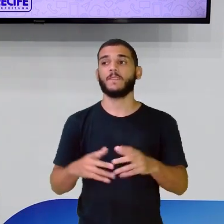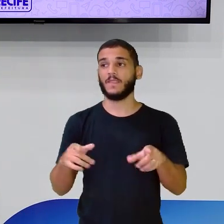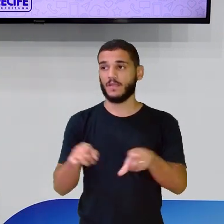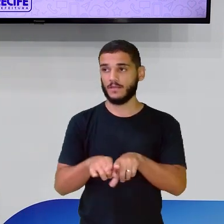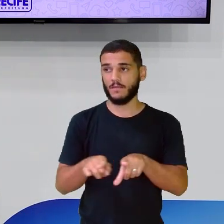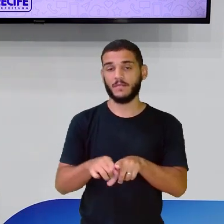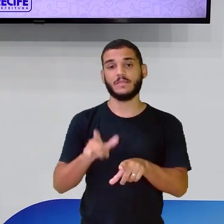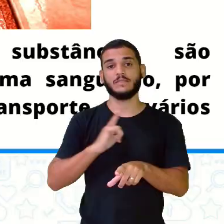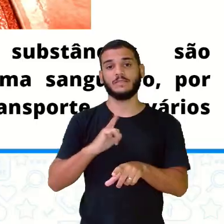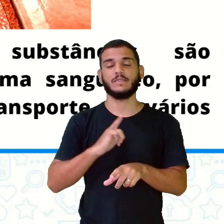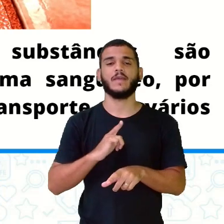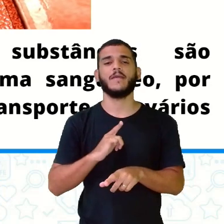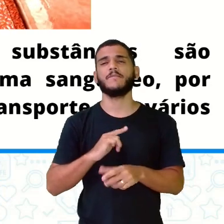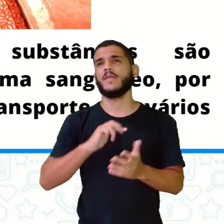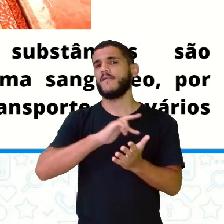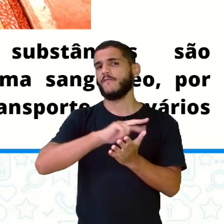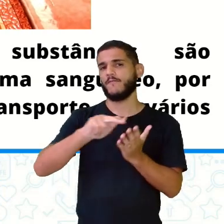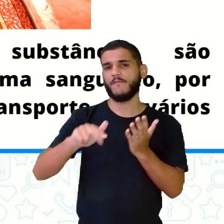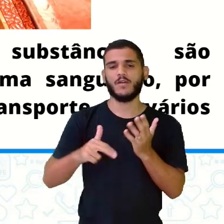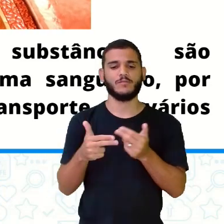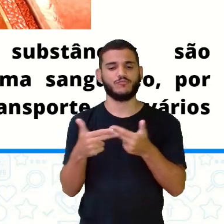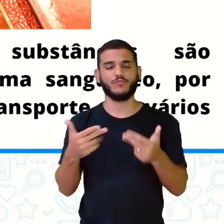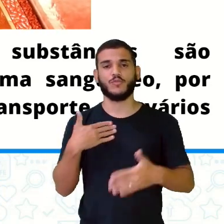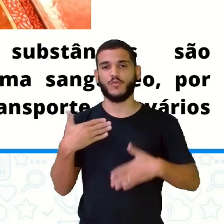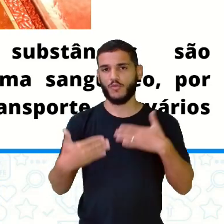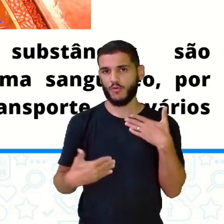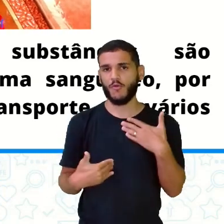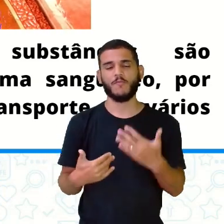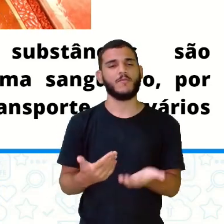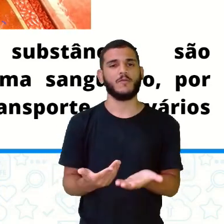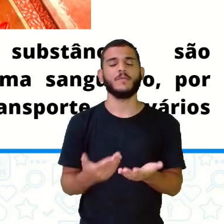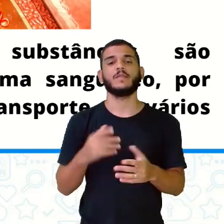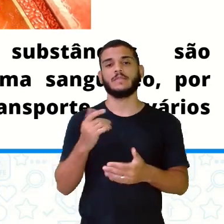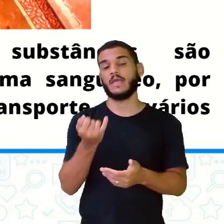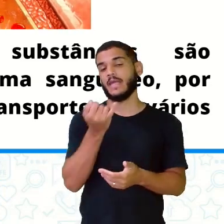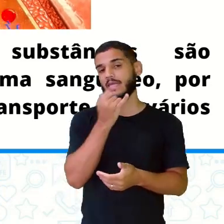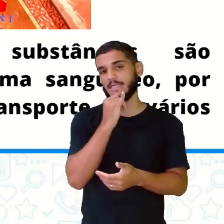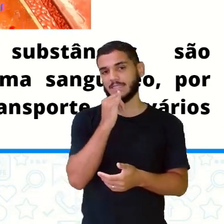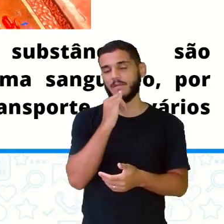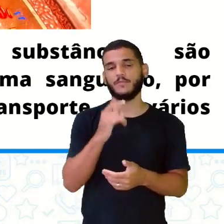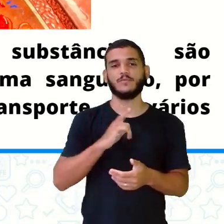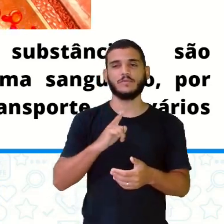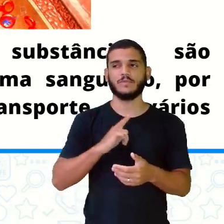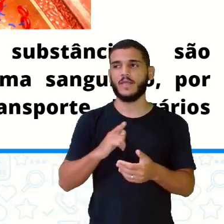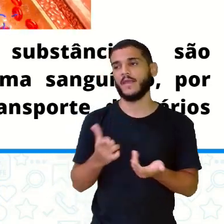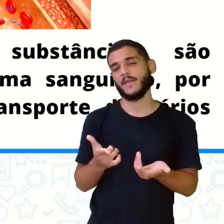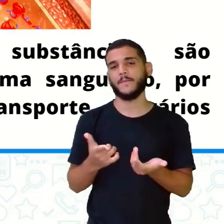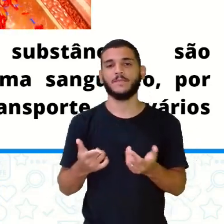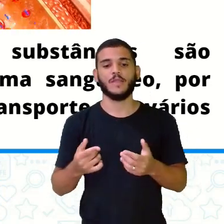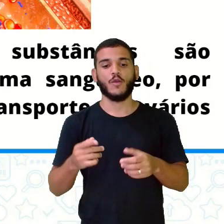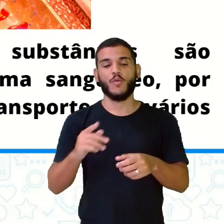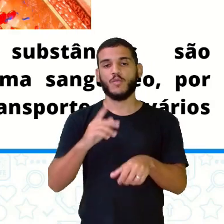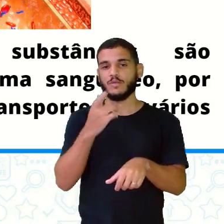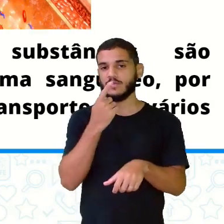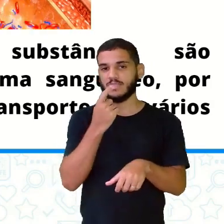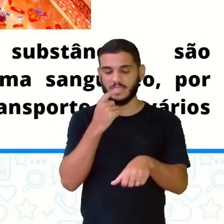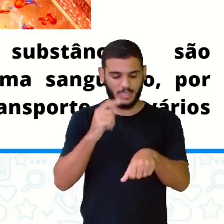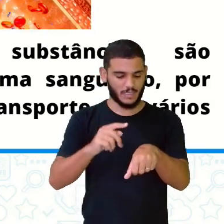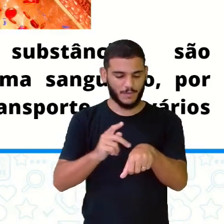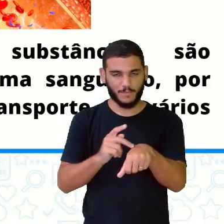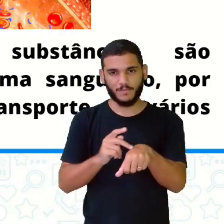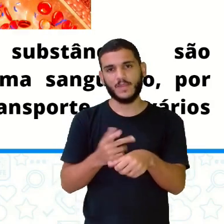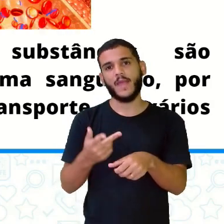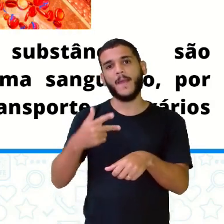Transporte de substâncias. Muitas substâncias são transportadas de forma dissolvida. O plasma sanguíneo, por exemplo,